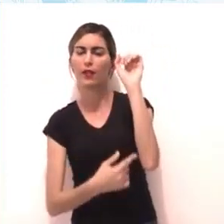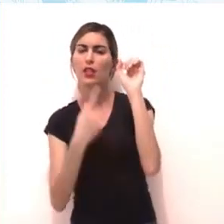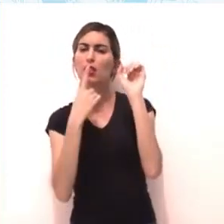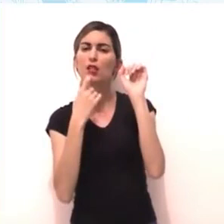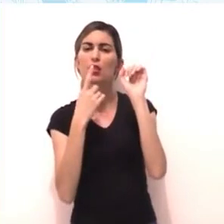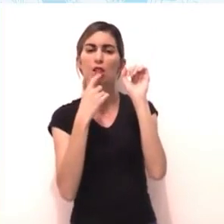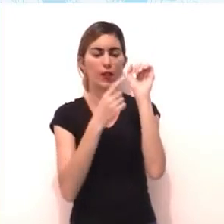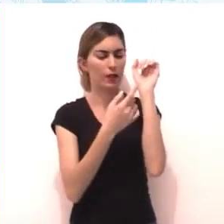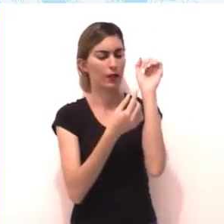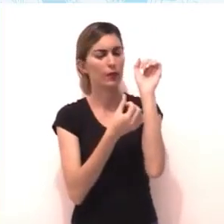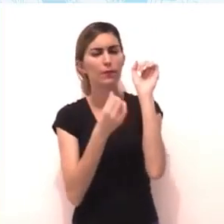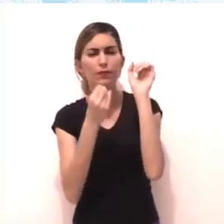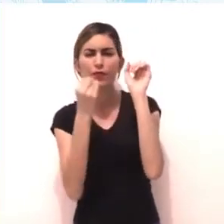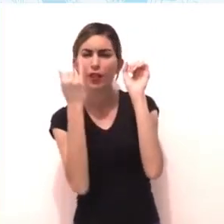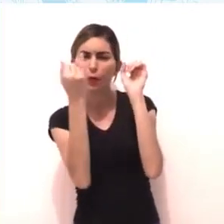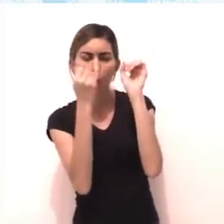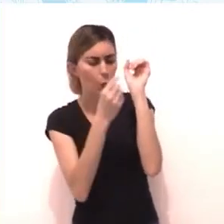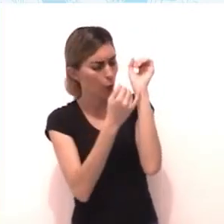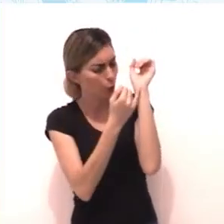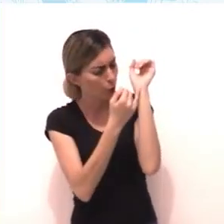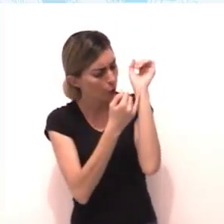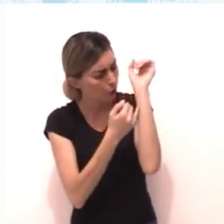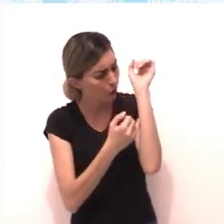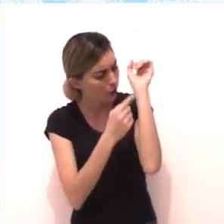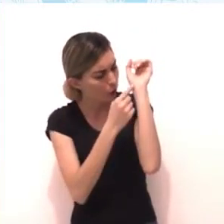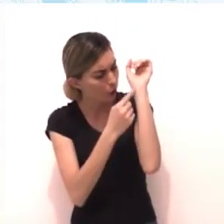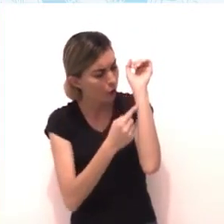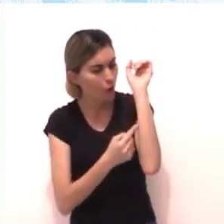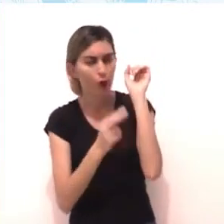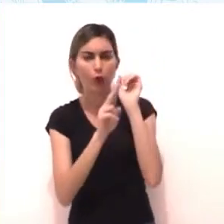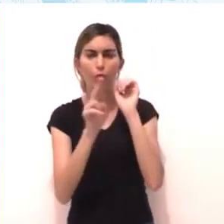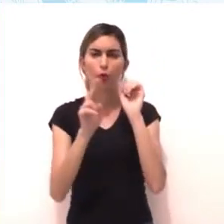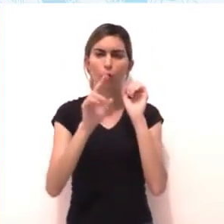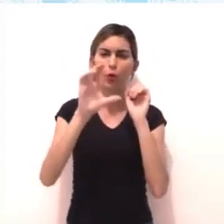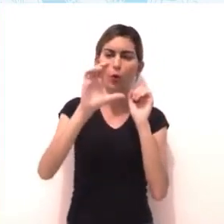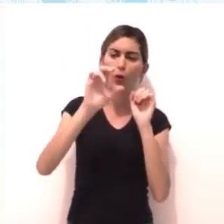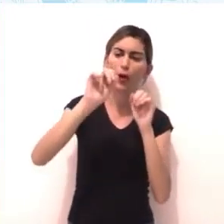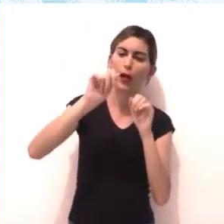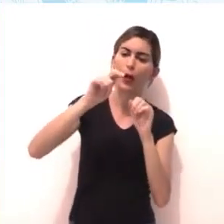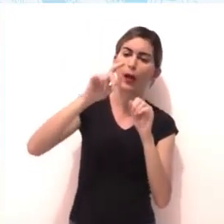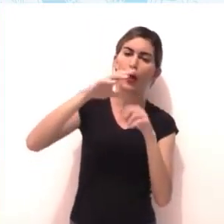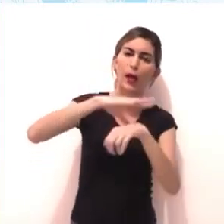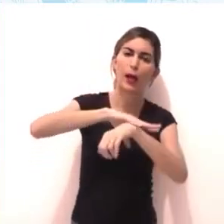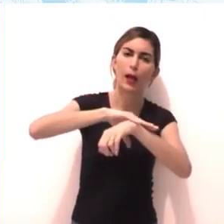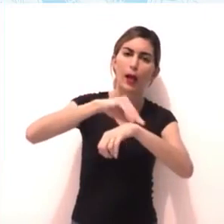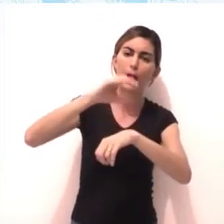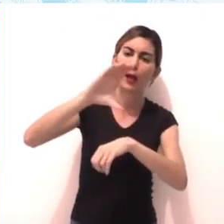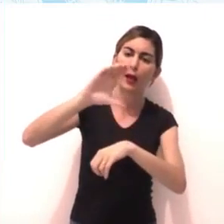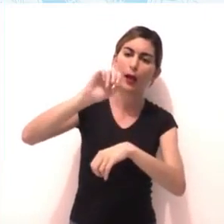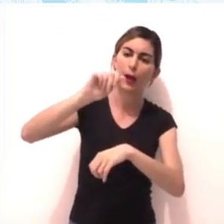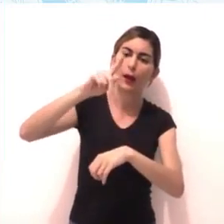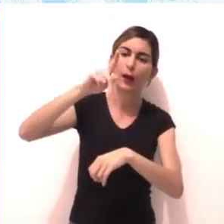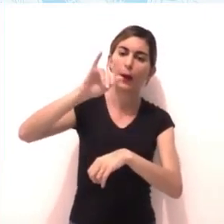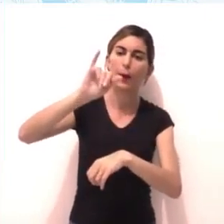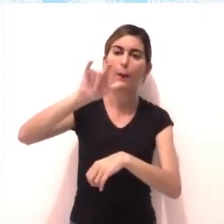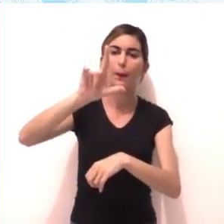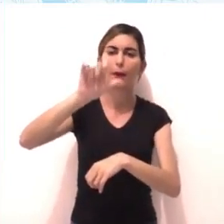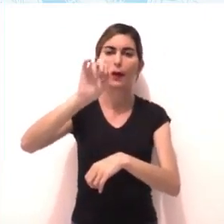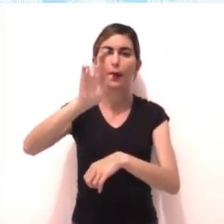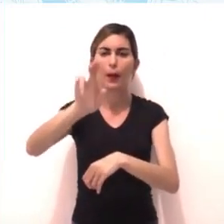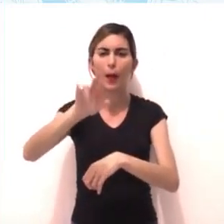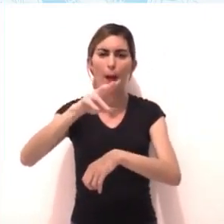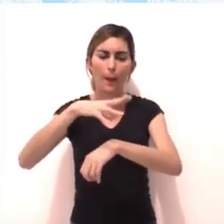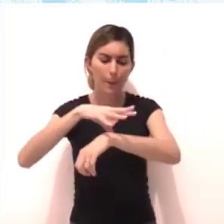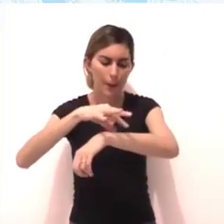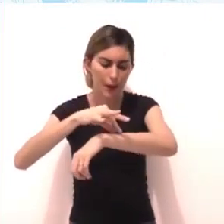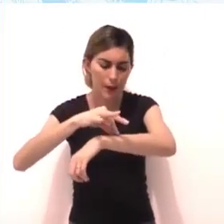vaso sanguíneo é bem fino. É tão fino que o nome dele é capilar. Capilar sanguíneo, porque é como se fosse da